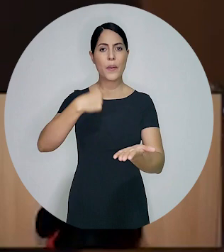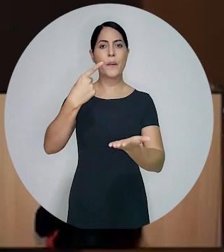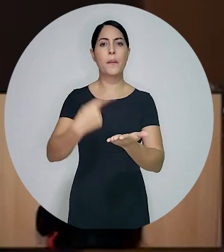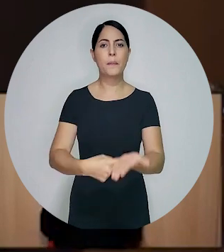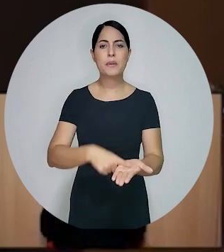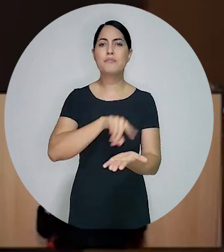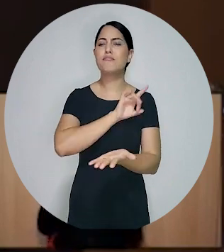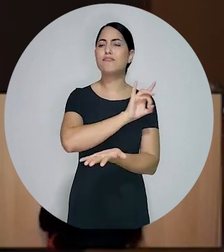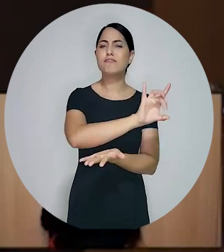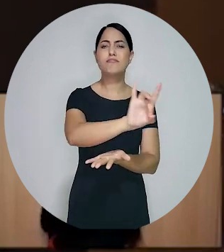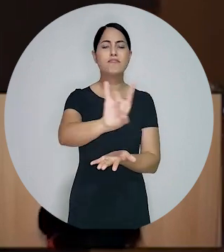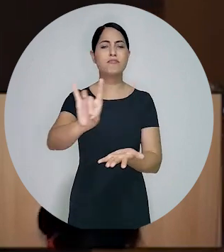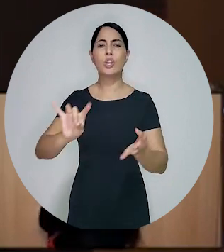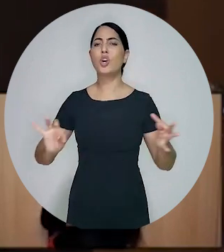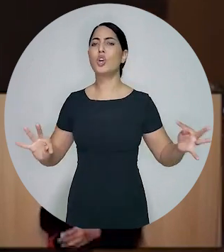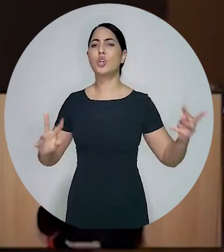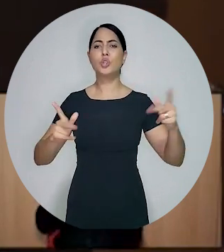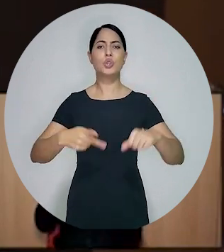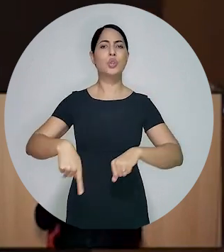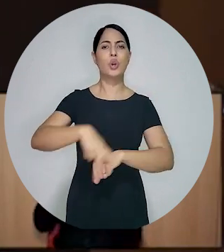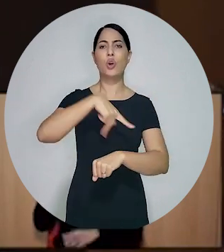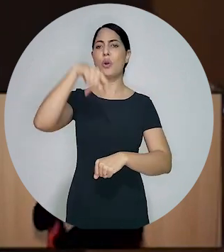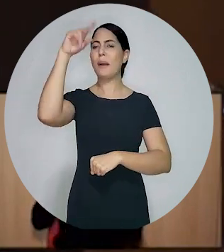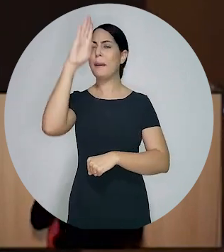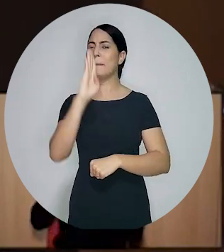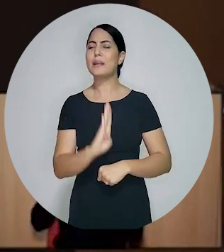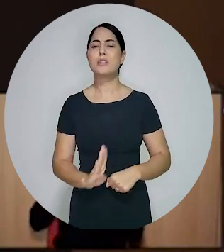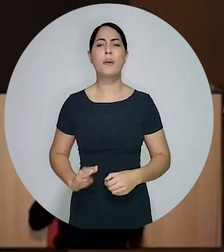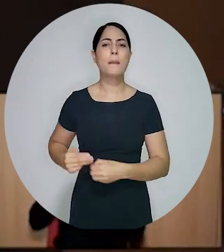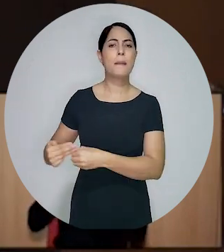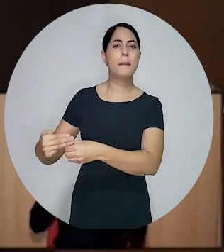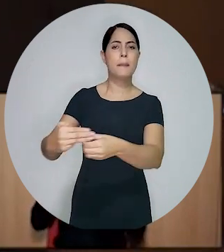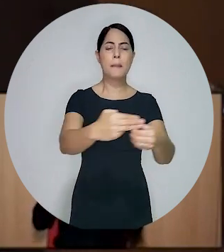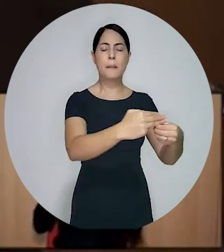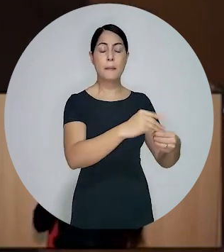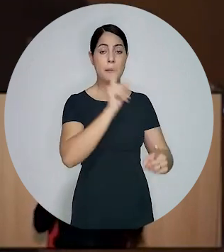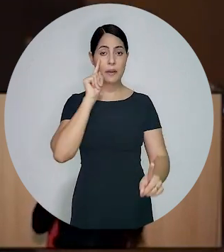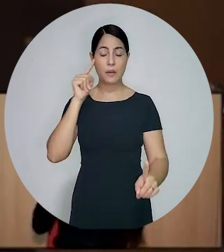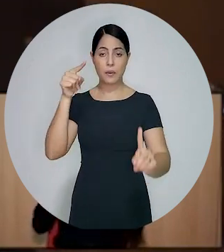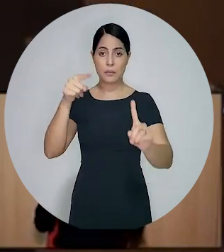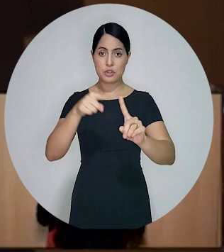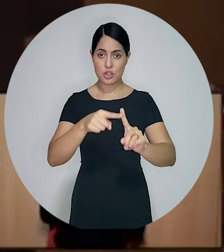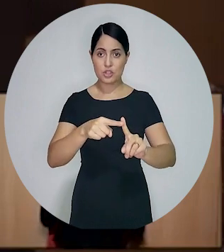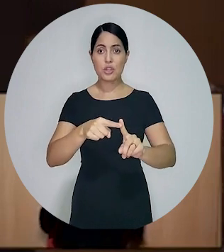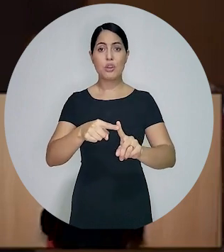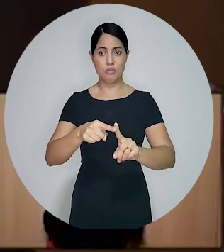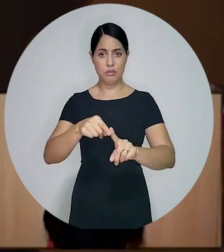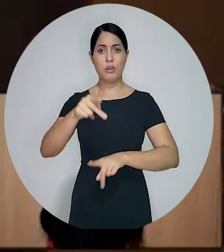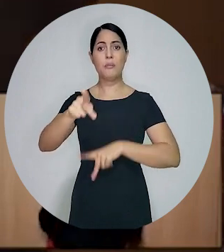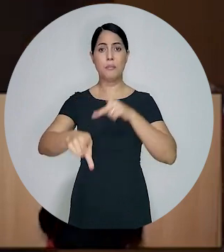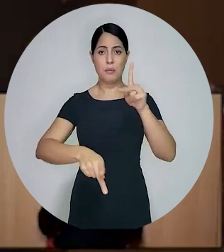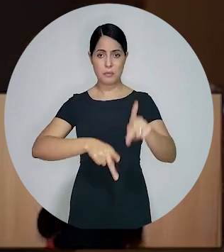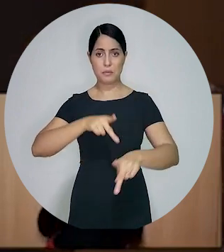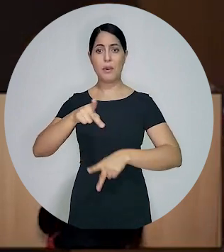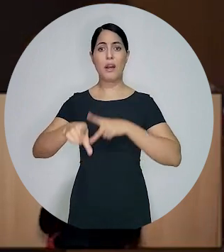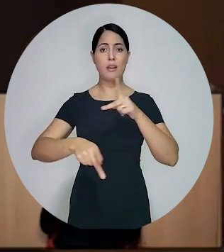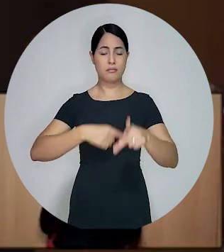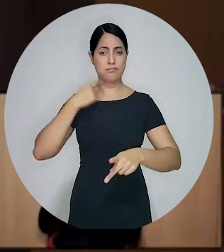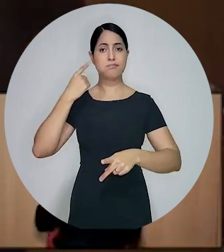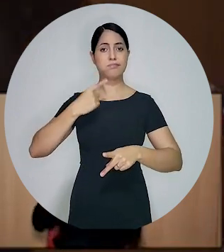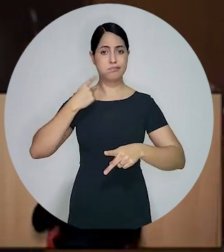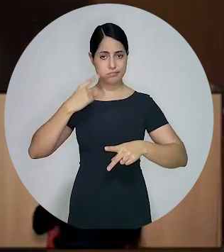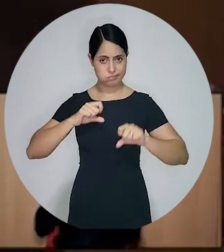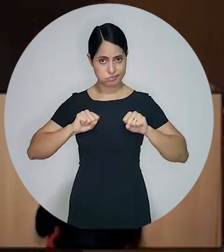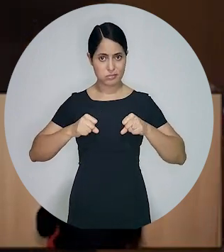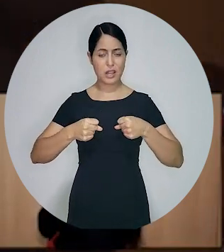advogado e de cada advogada deste país, em todos os municípios brasileiros, para proteger a classe e assegurar